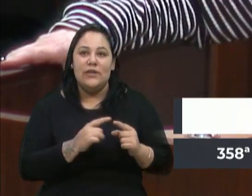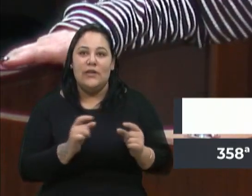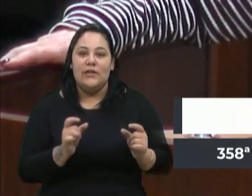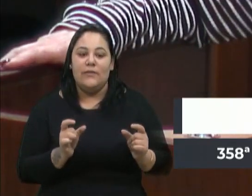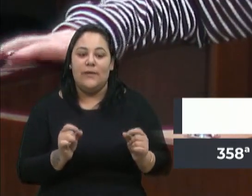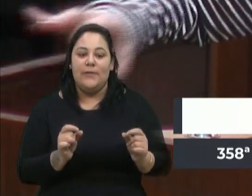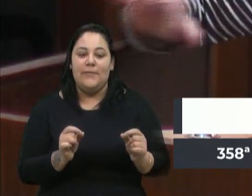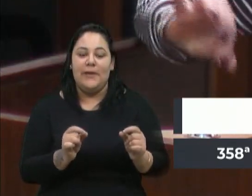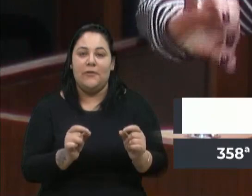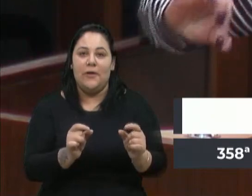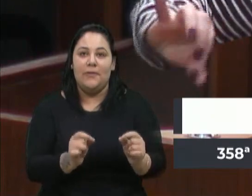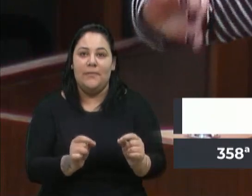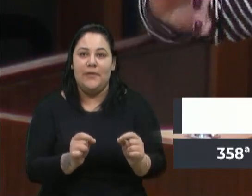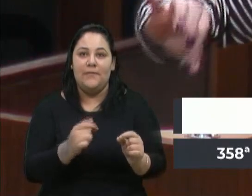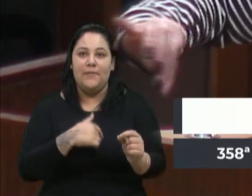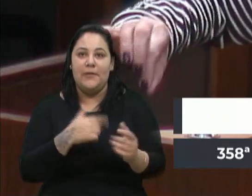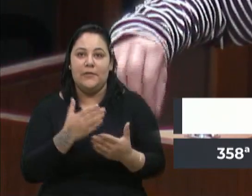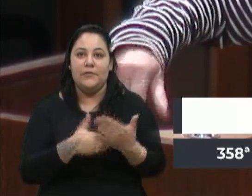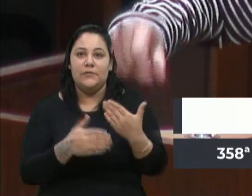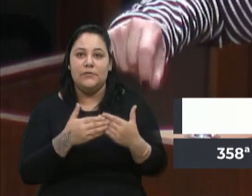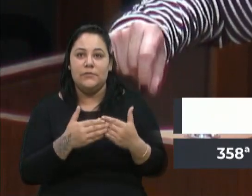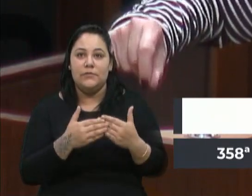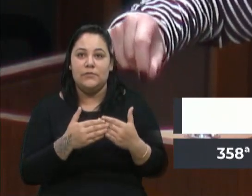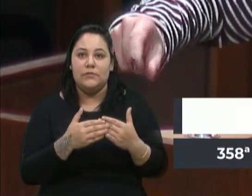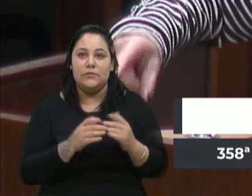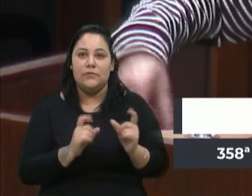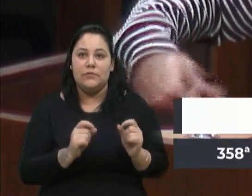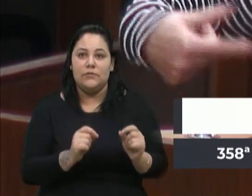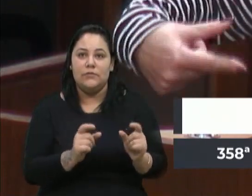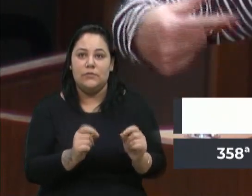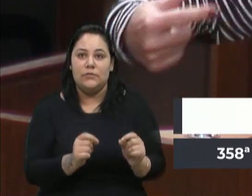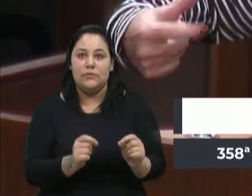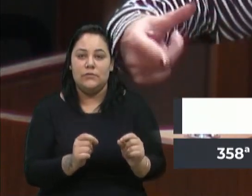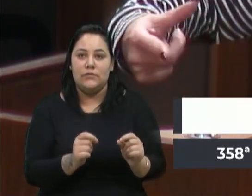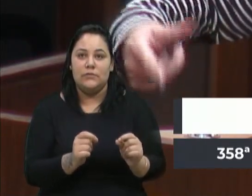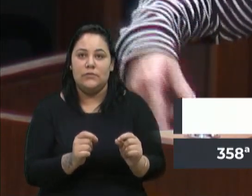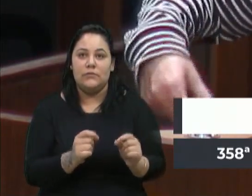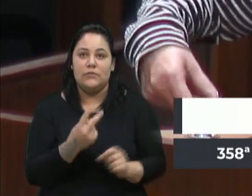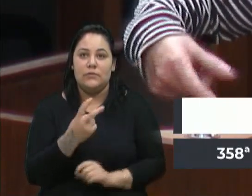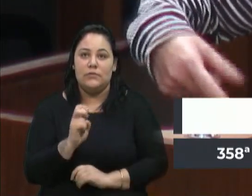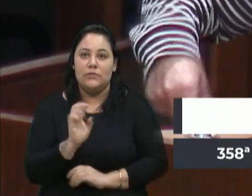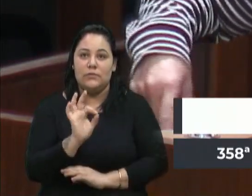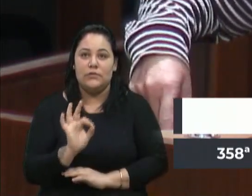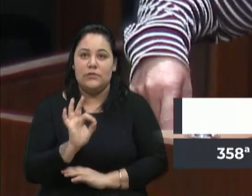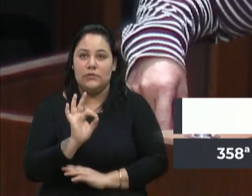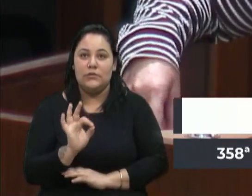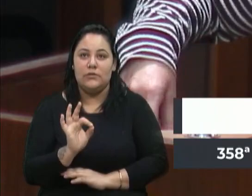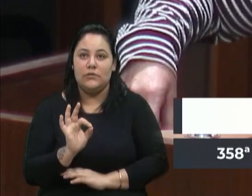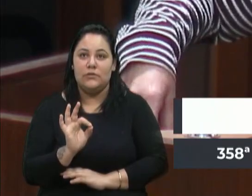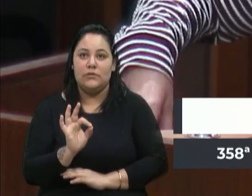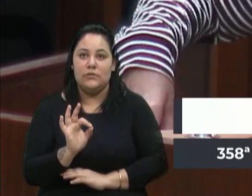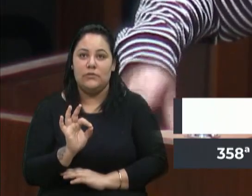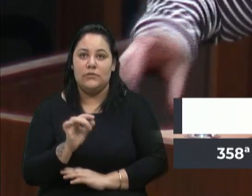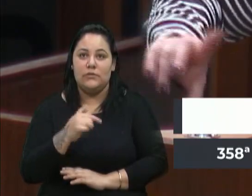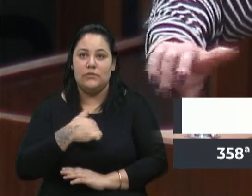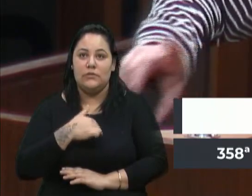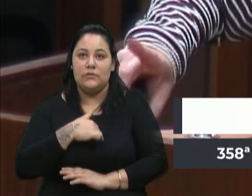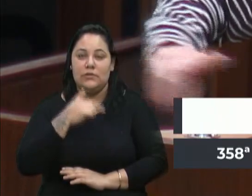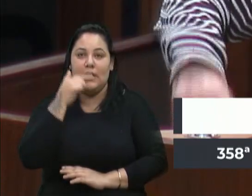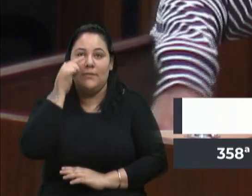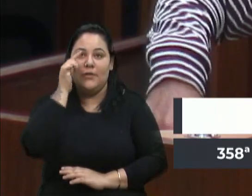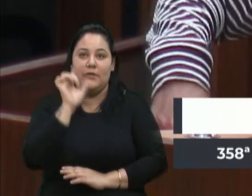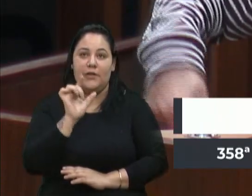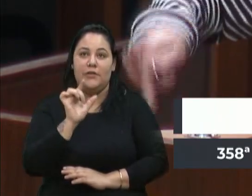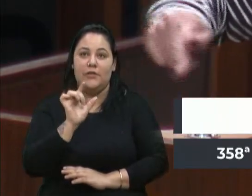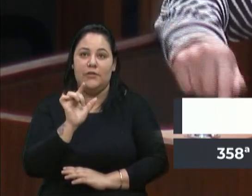os cânceres, 25% dos cânceres que atingem mulheres é o câncer de mama. Mas é